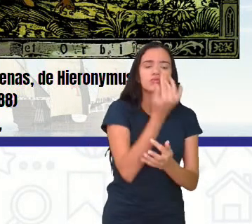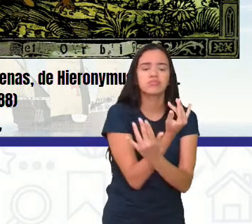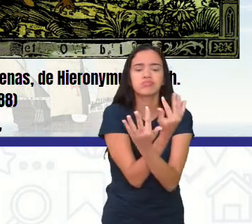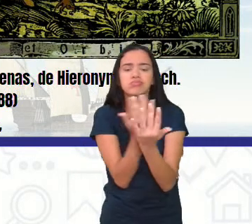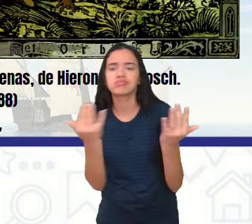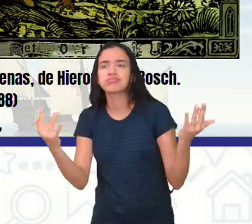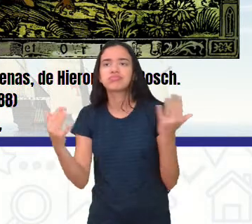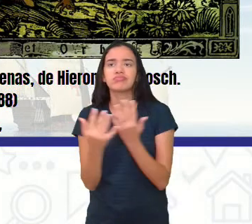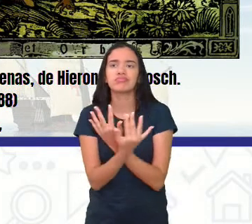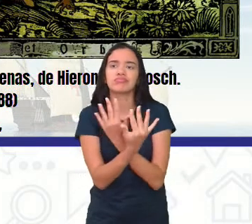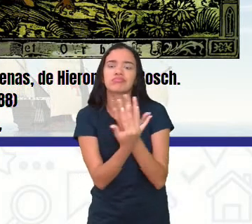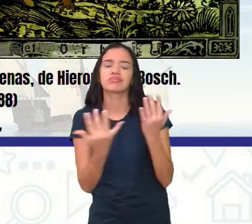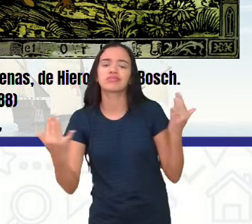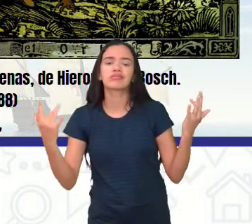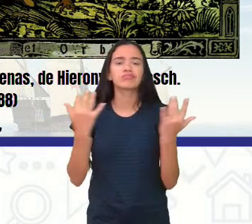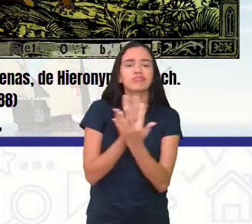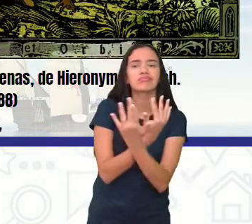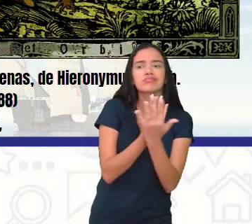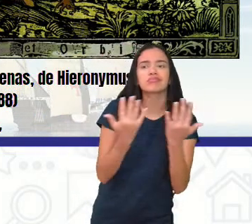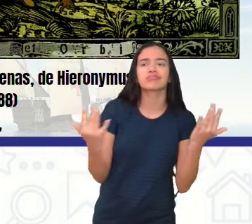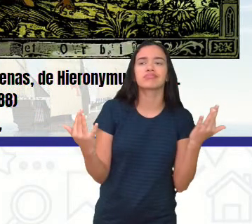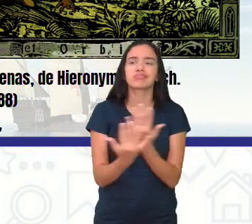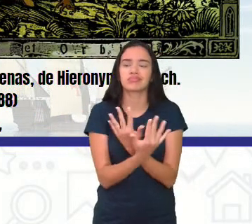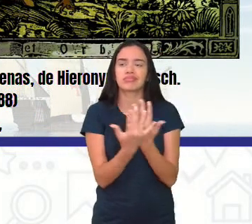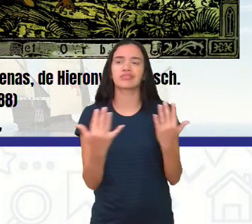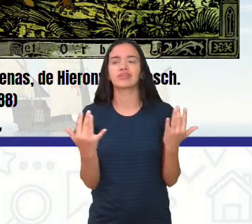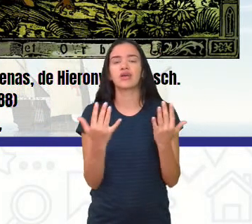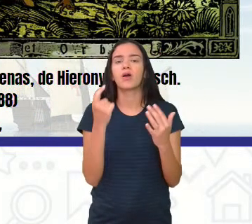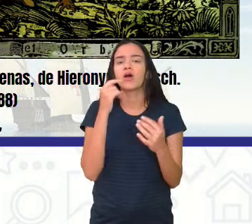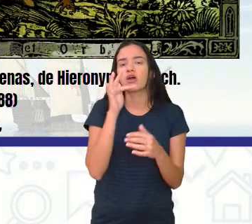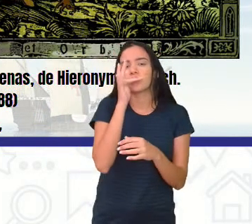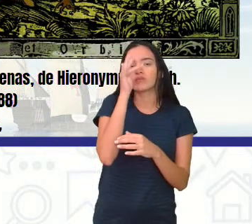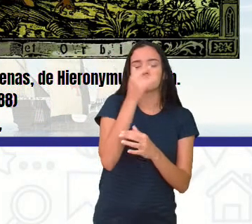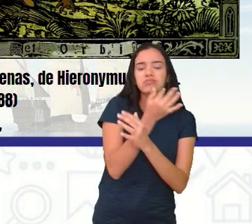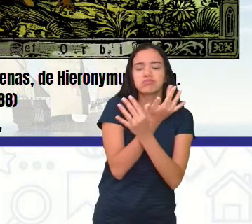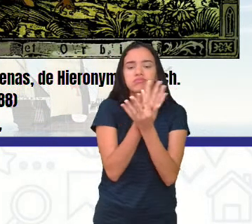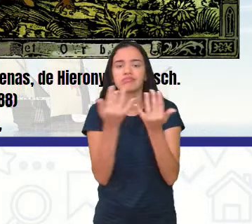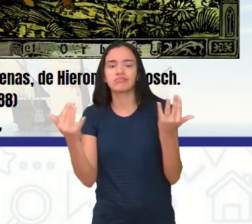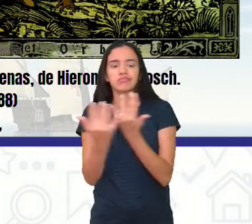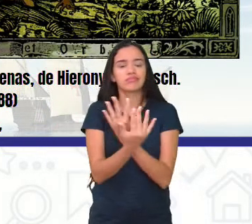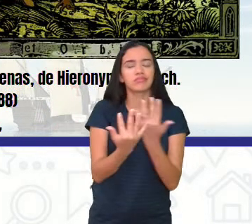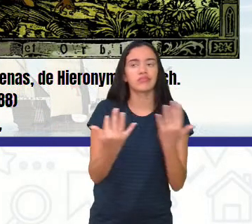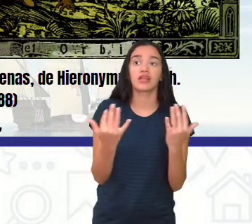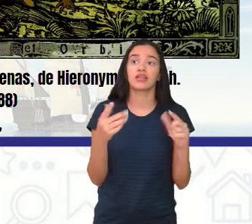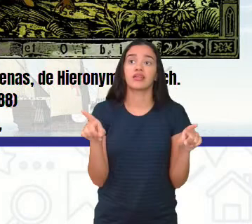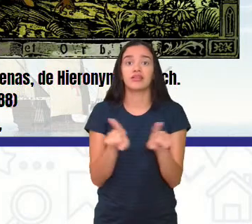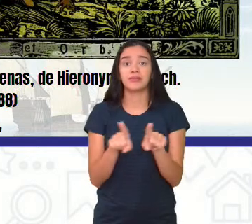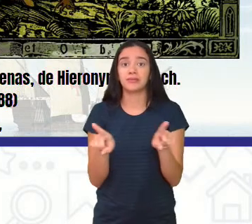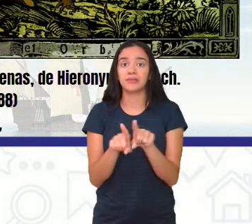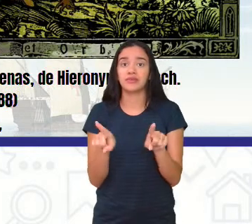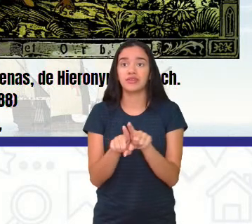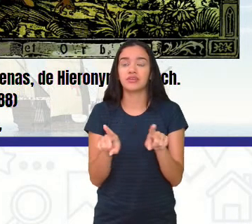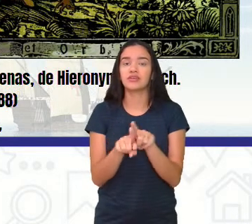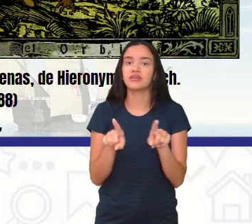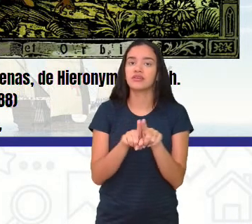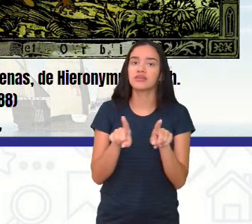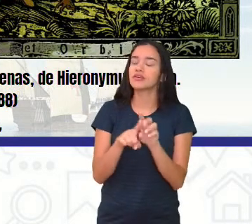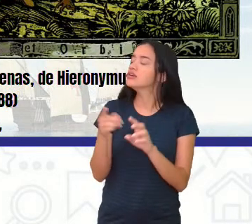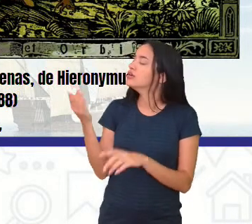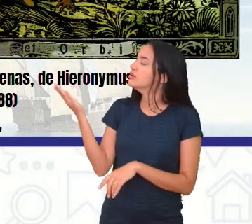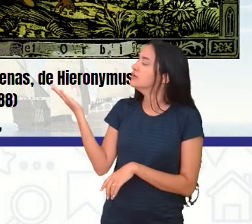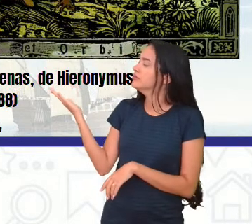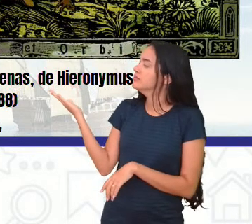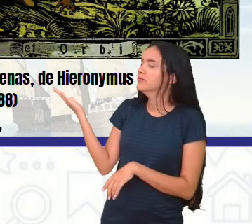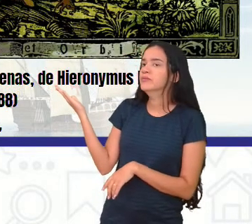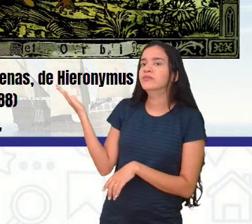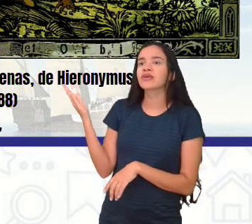Delícias Terrenas, né, do Hieronymus Bosch, né? E aqui, no canto da direita, a gravura